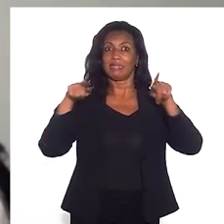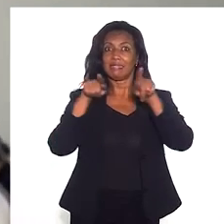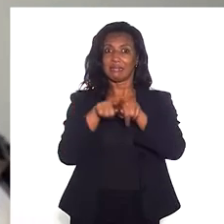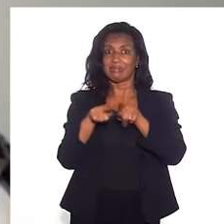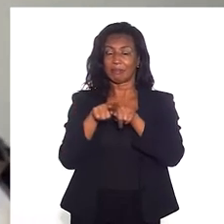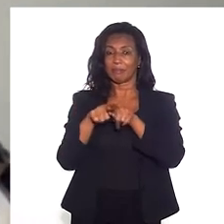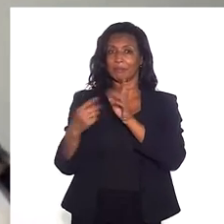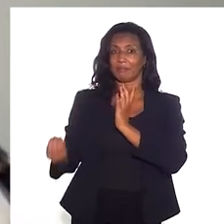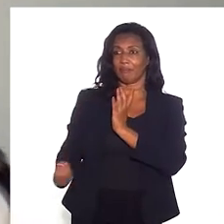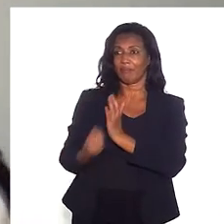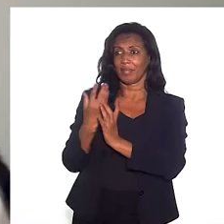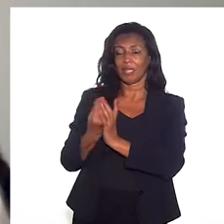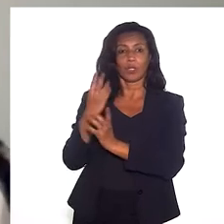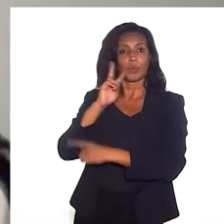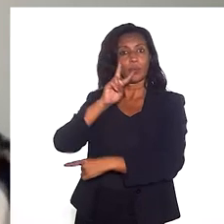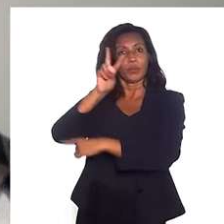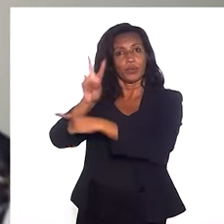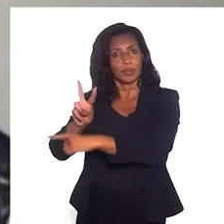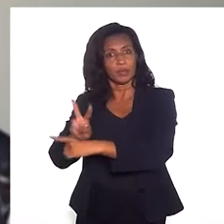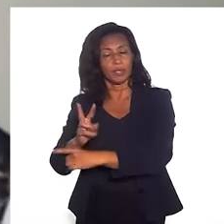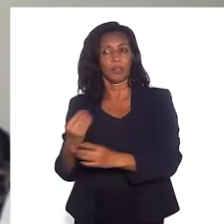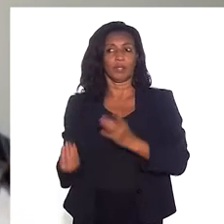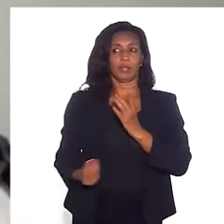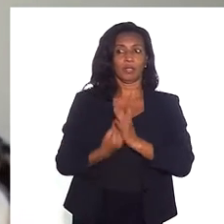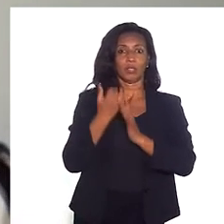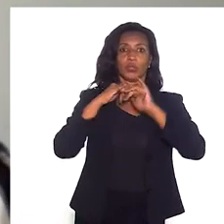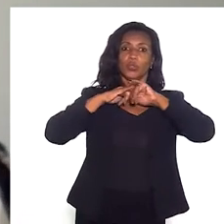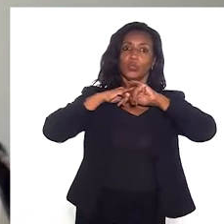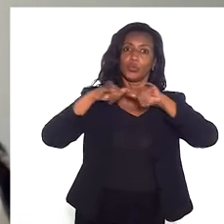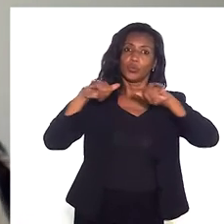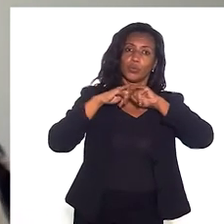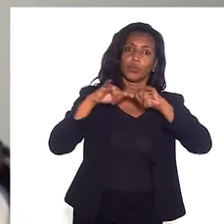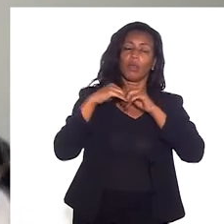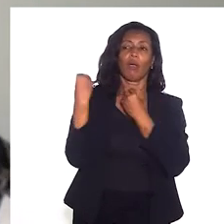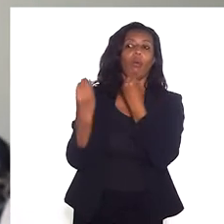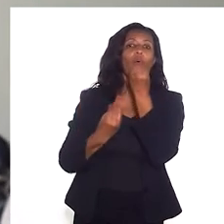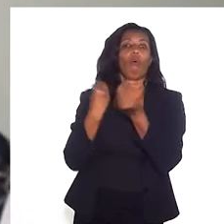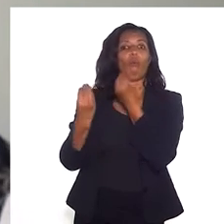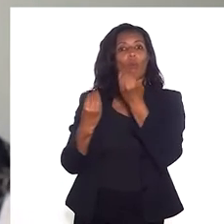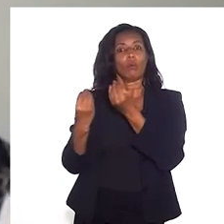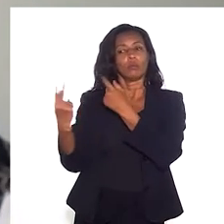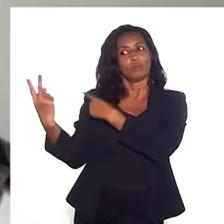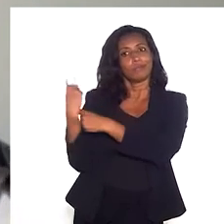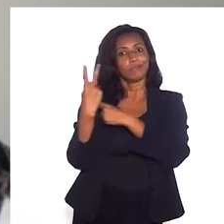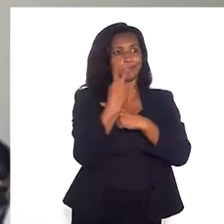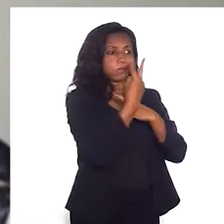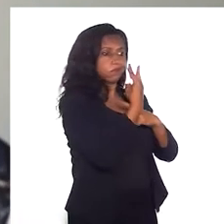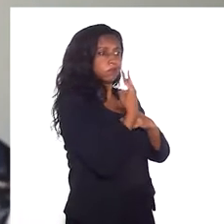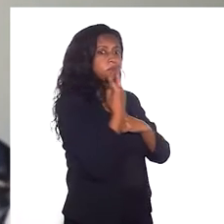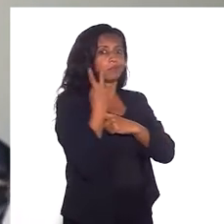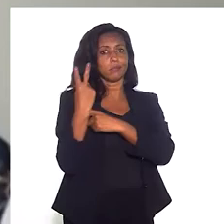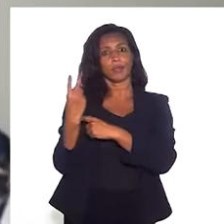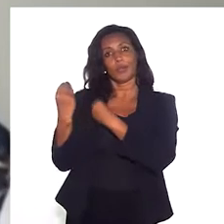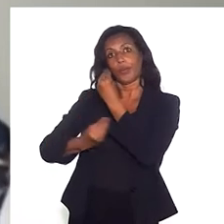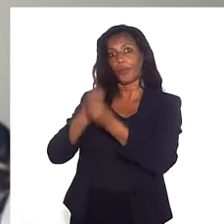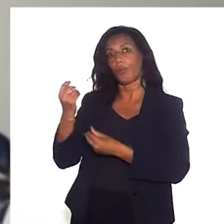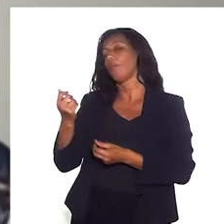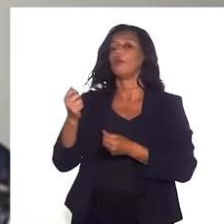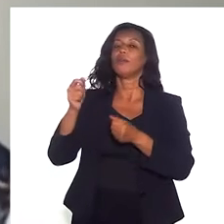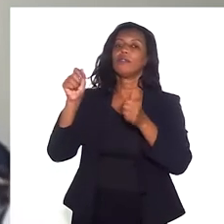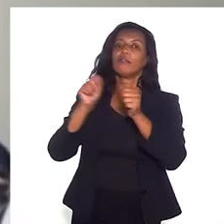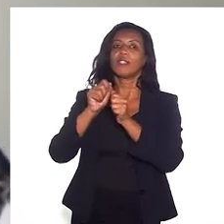né, as iniciativas de prevenção, as iniciativas de divulgar como se proteger e o que